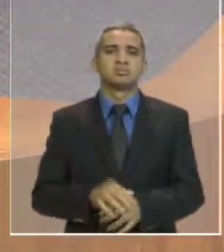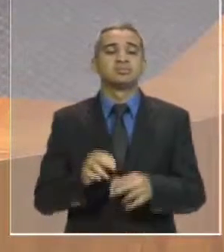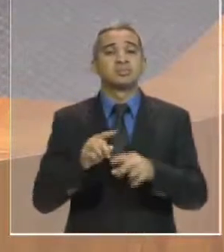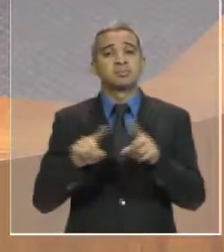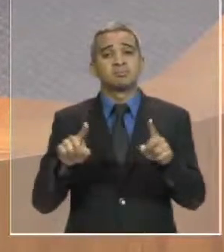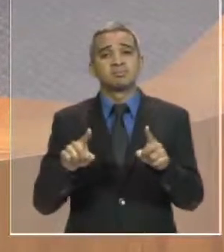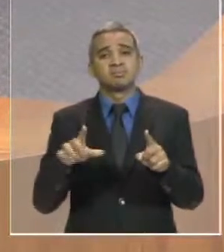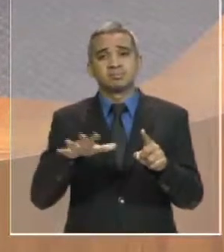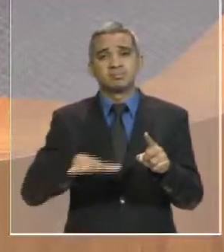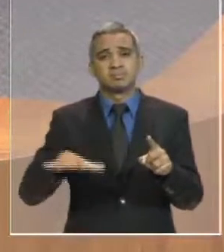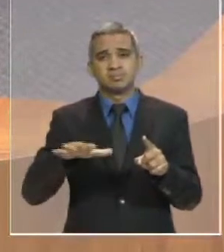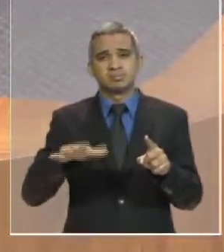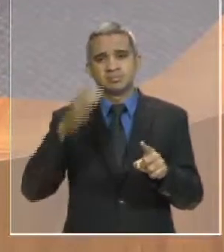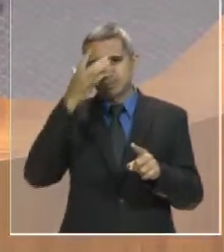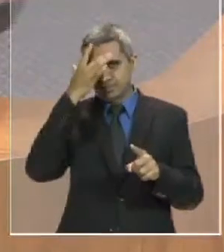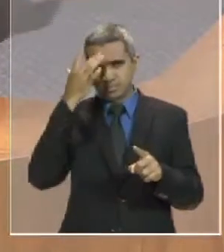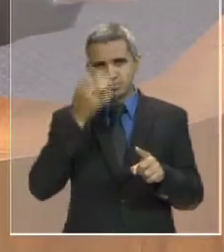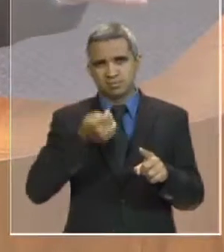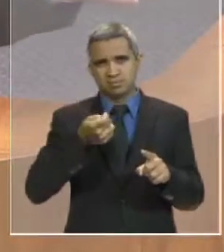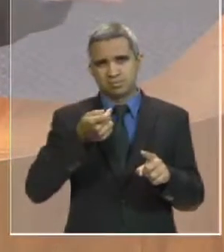de pessoas ainda pequenas,